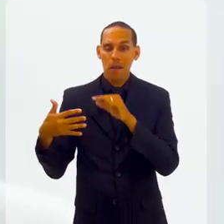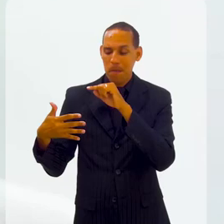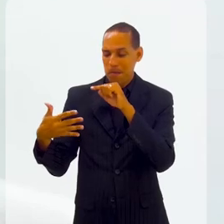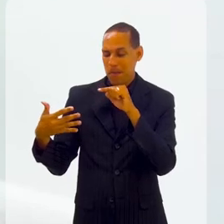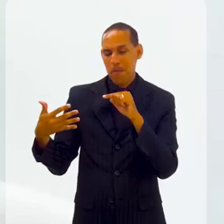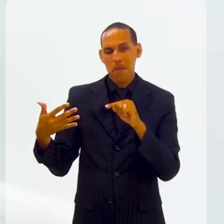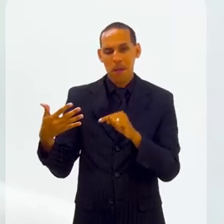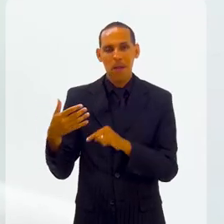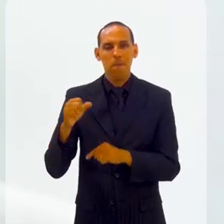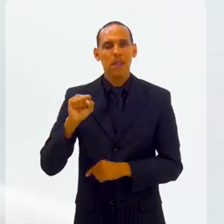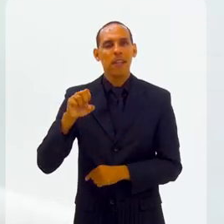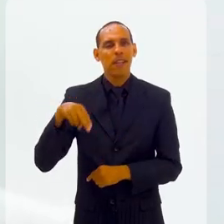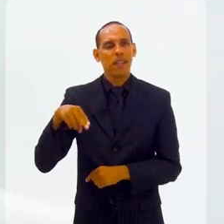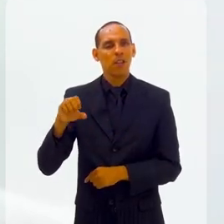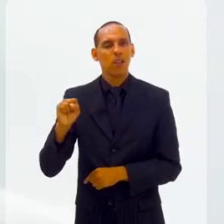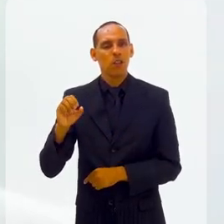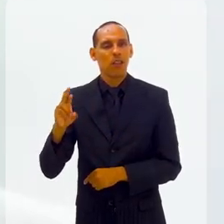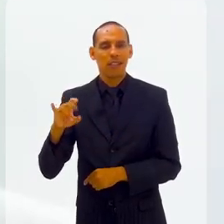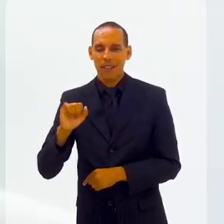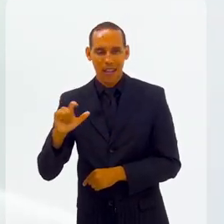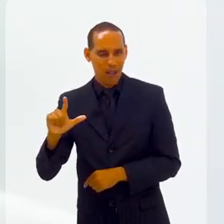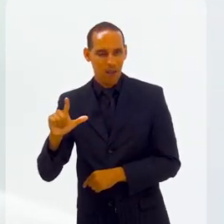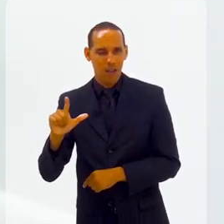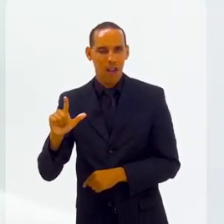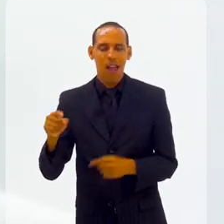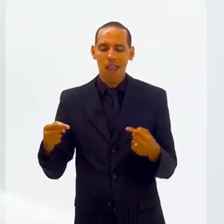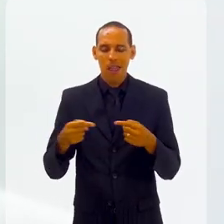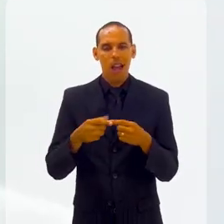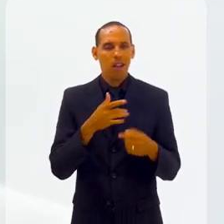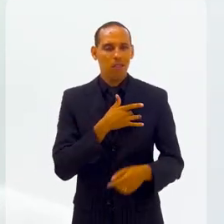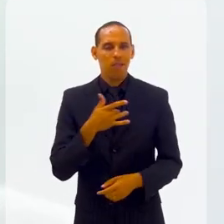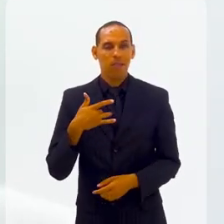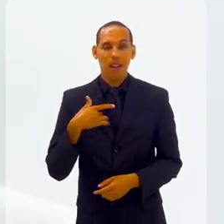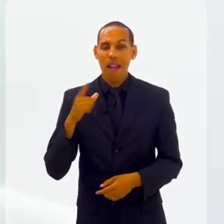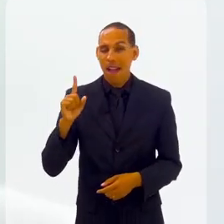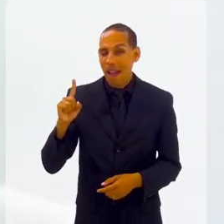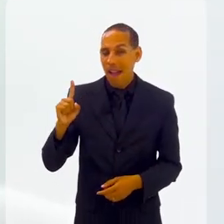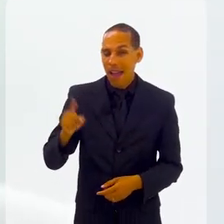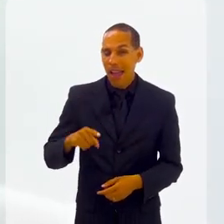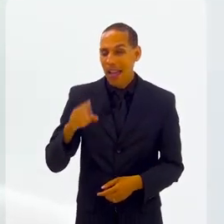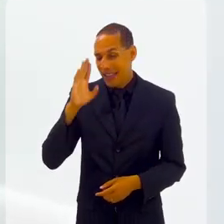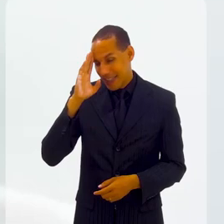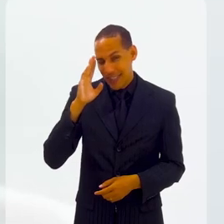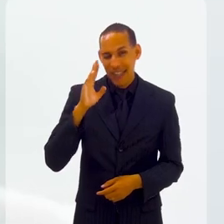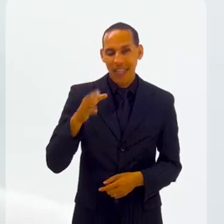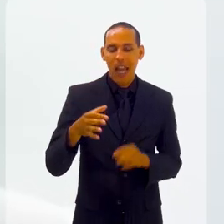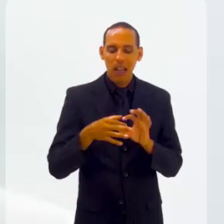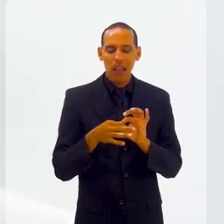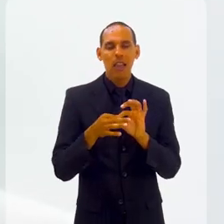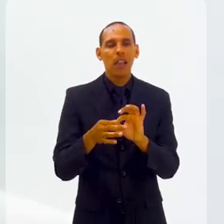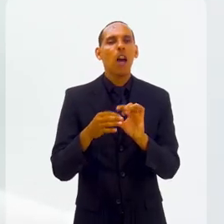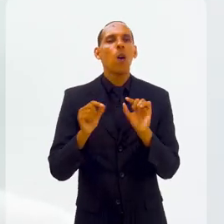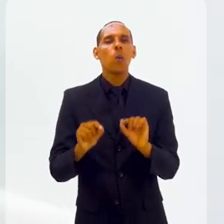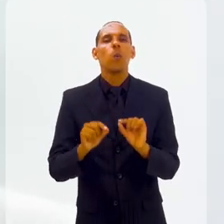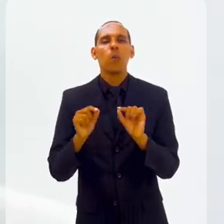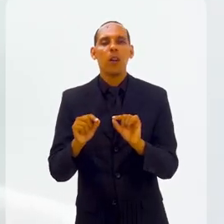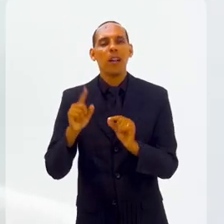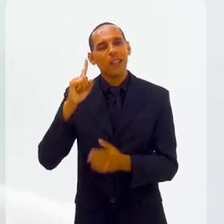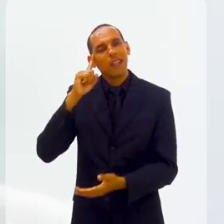vez que esses atributos né sensoriais e relacionadas à saúde eles têm se tornado fatores diretamente